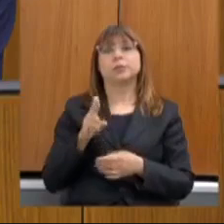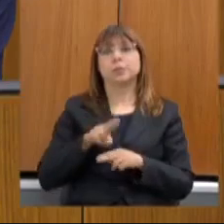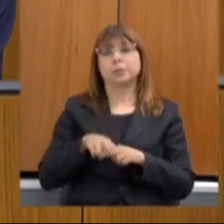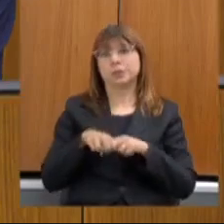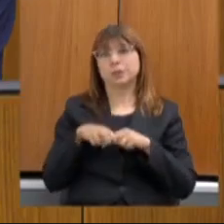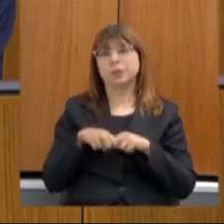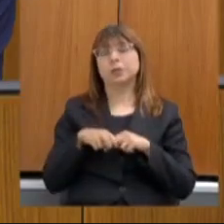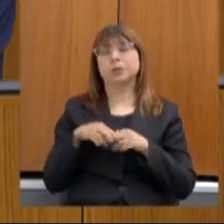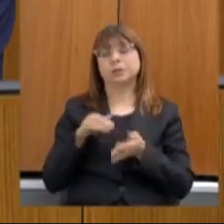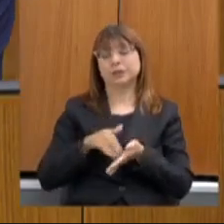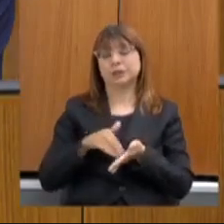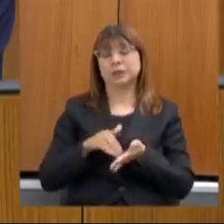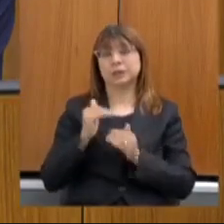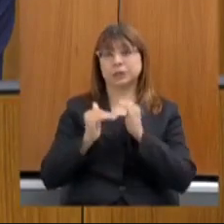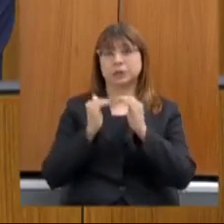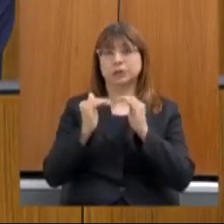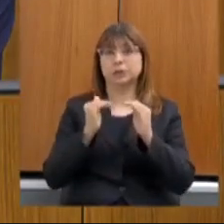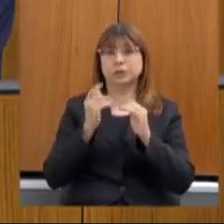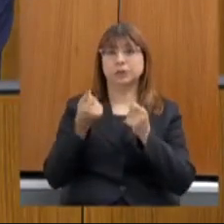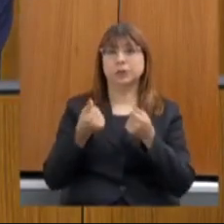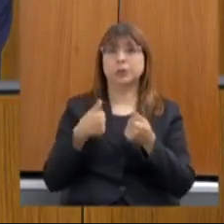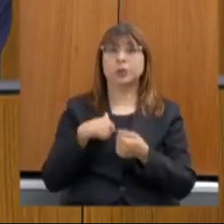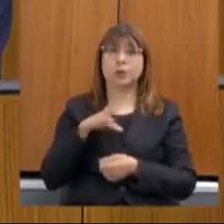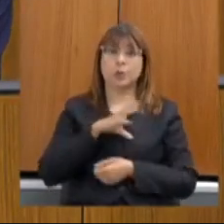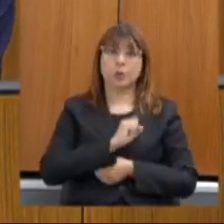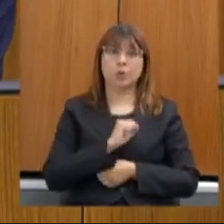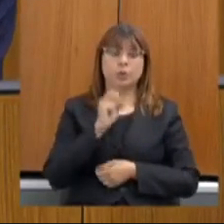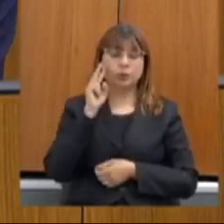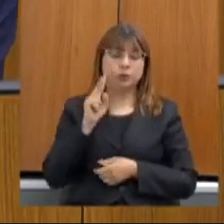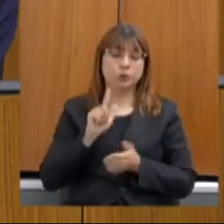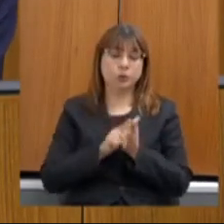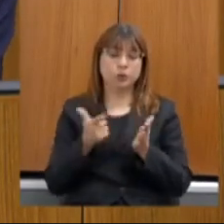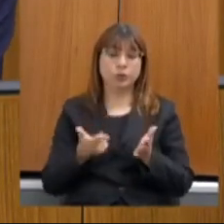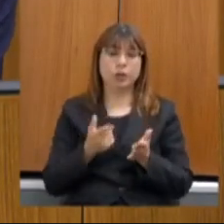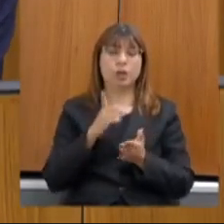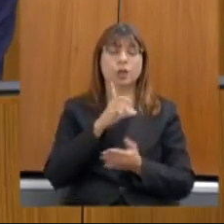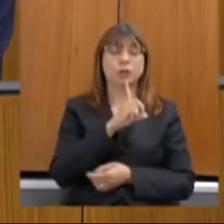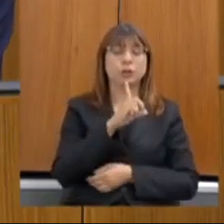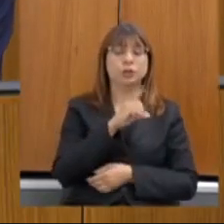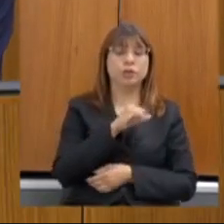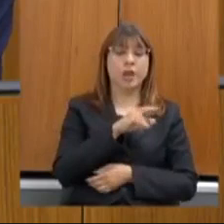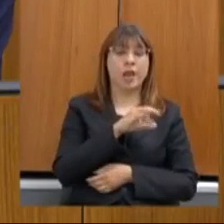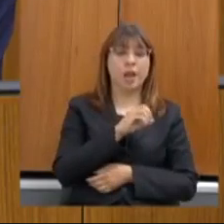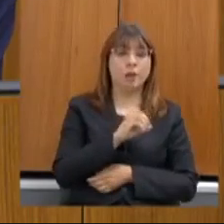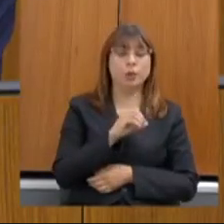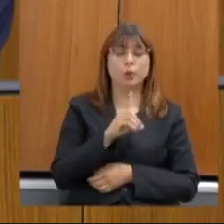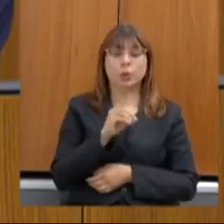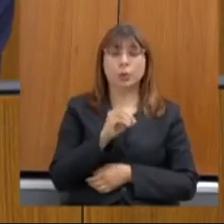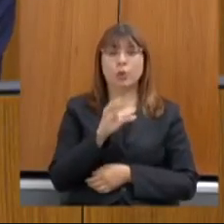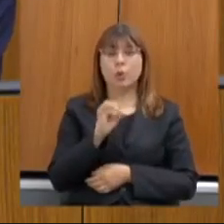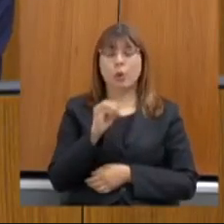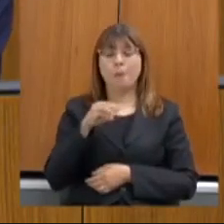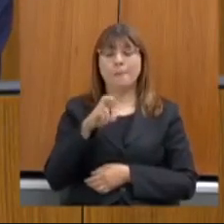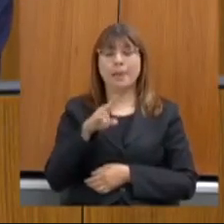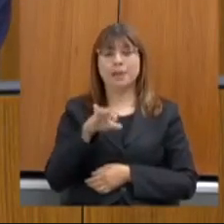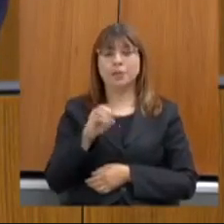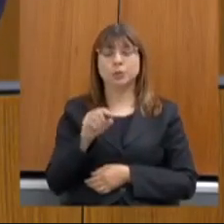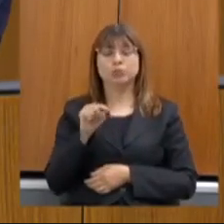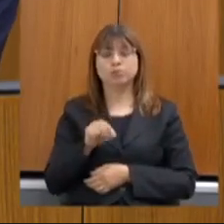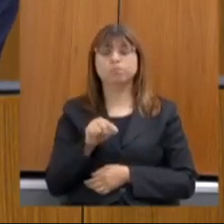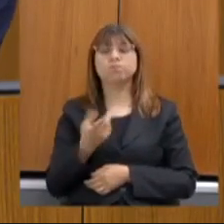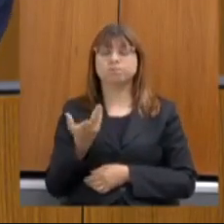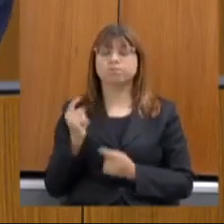econômico eu gosto de ver o jornal Diário do Comércio porque ele é propositivo ele é para cima ele